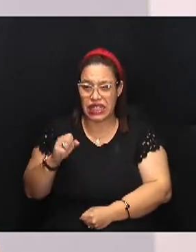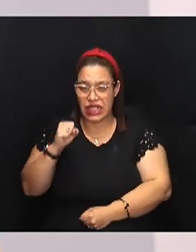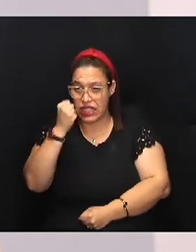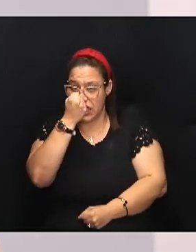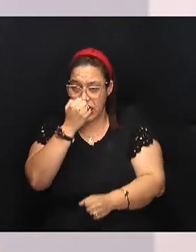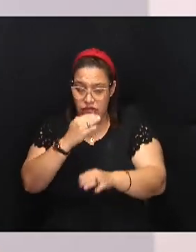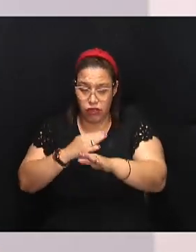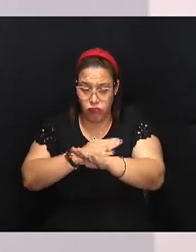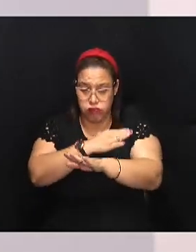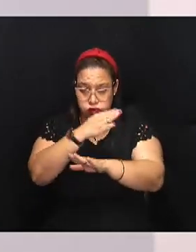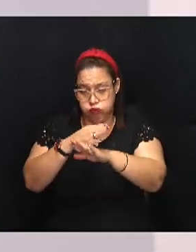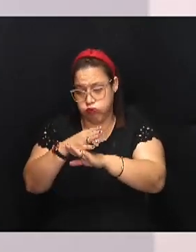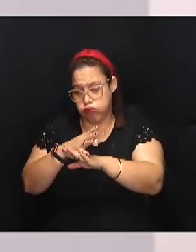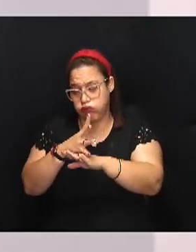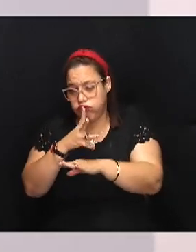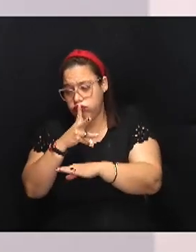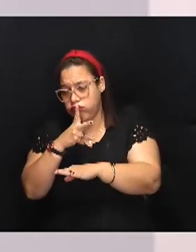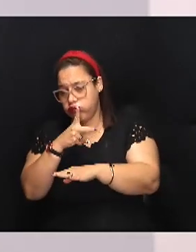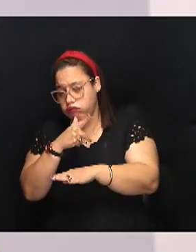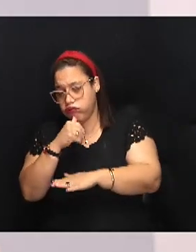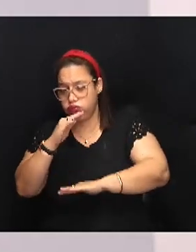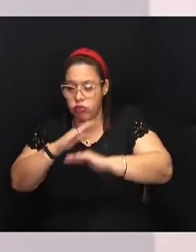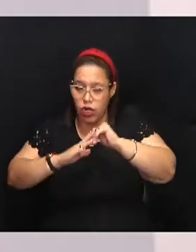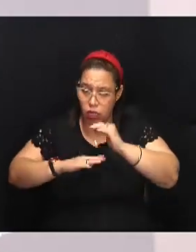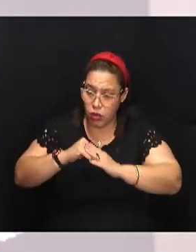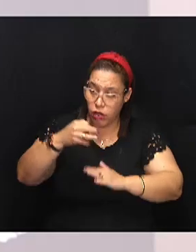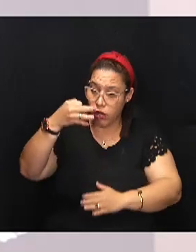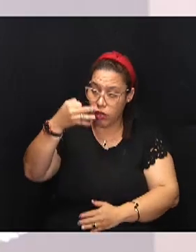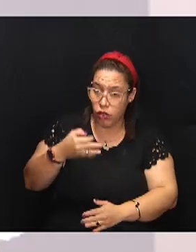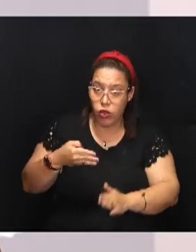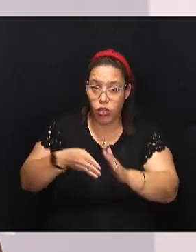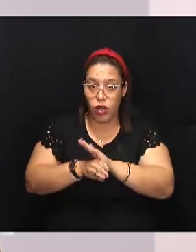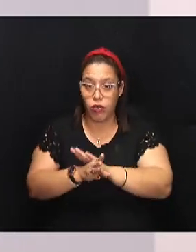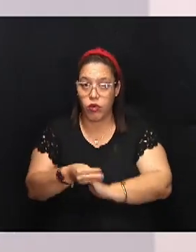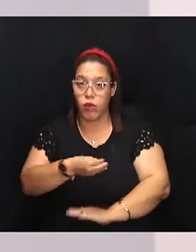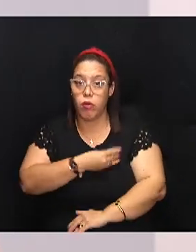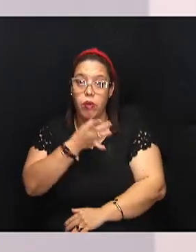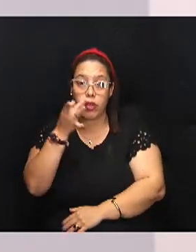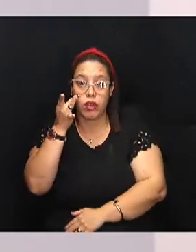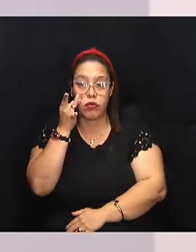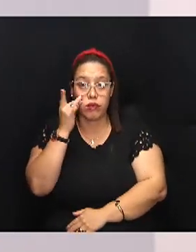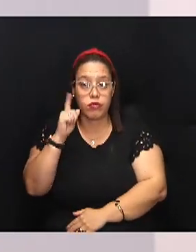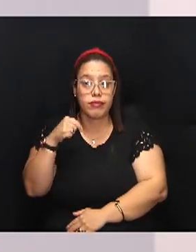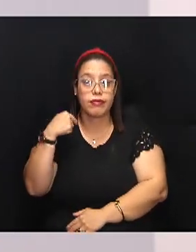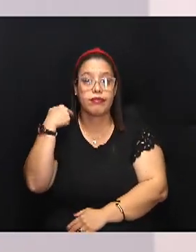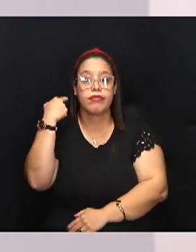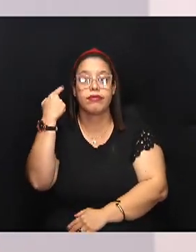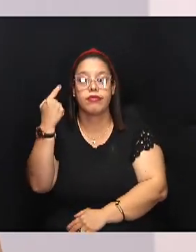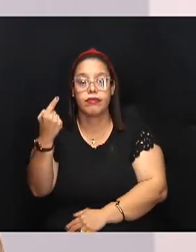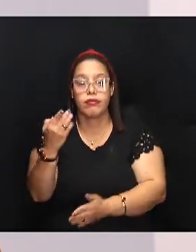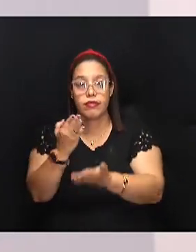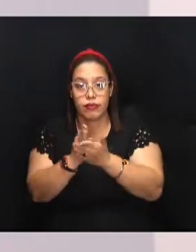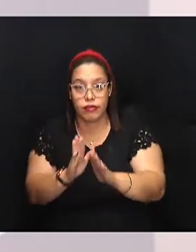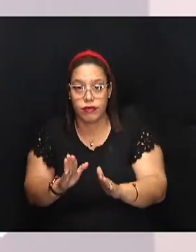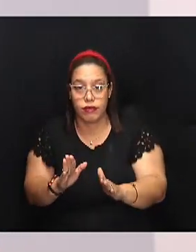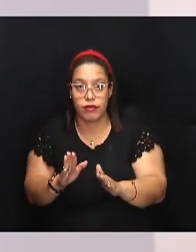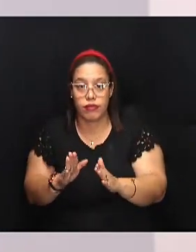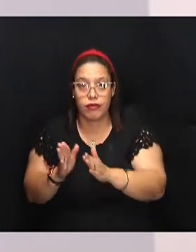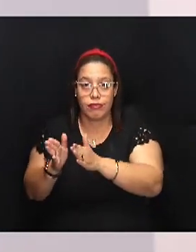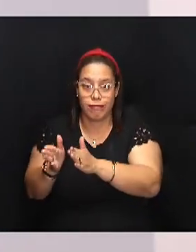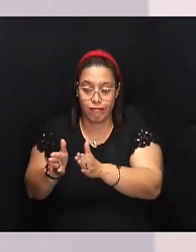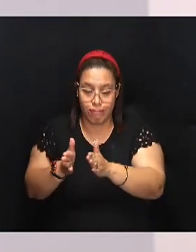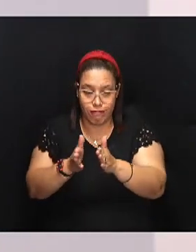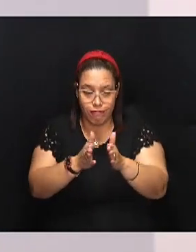longo tempo de tratamento. E aí, para fazer o tratamento, ele se acostumou com a minha presença. Aí depois que eu termino o tratamento, tem todo um processo